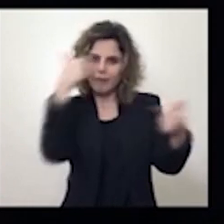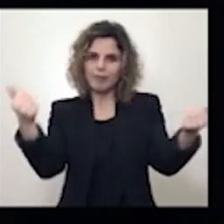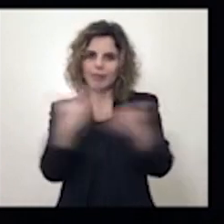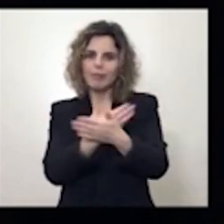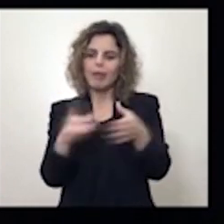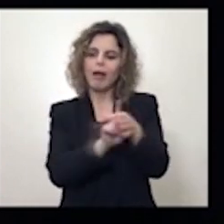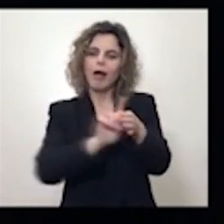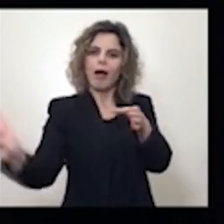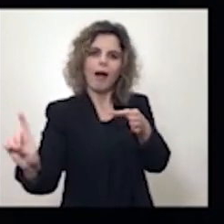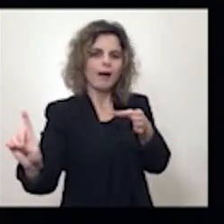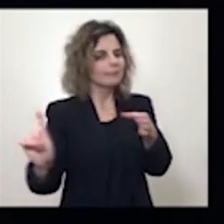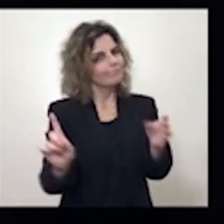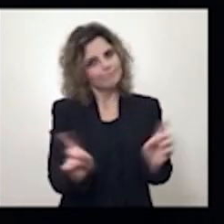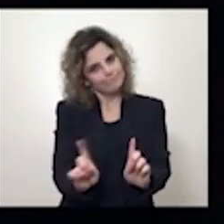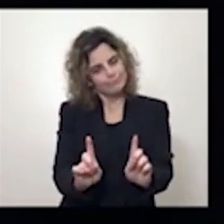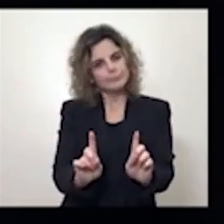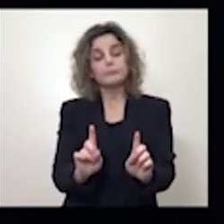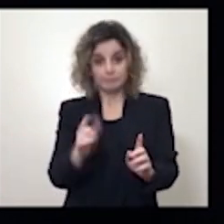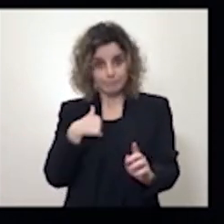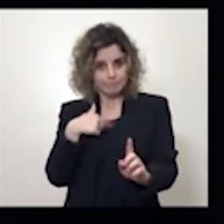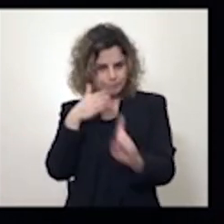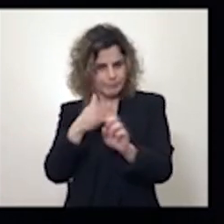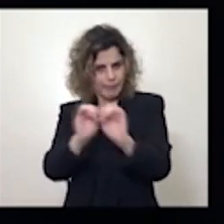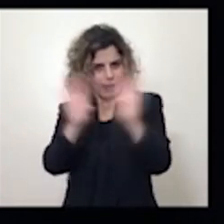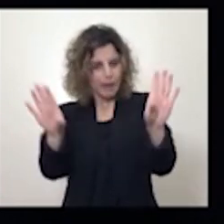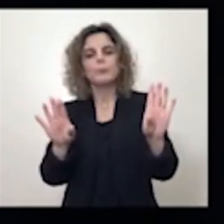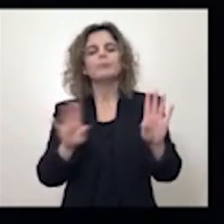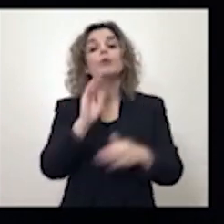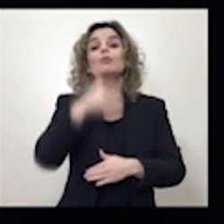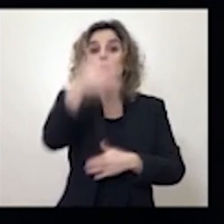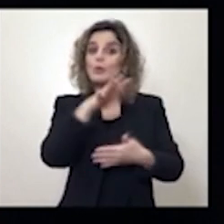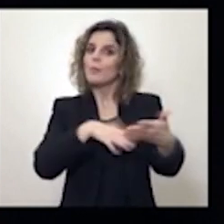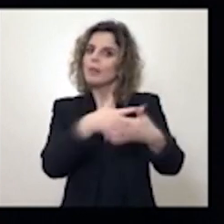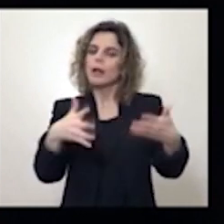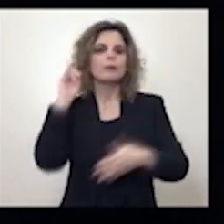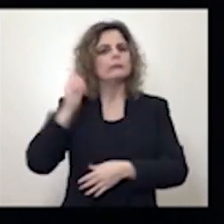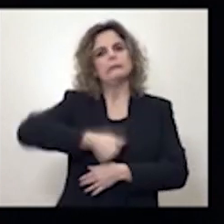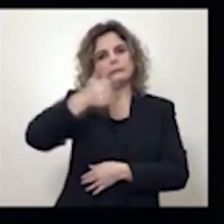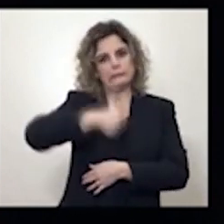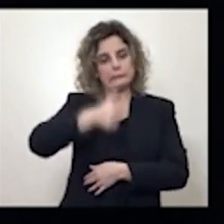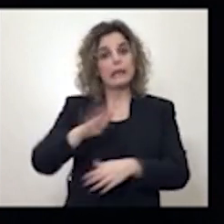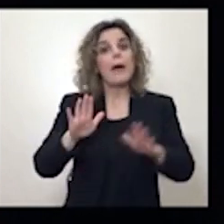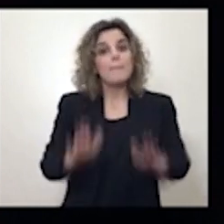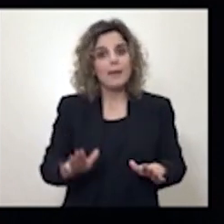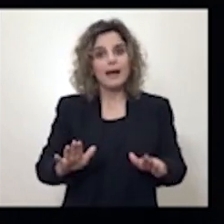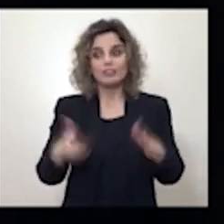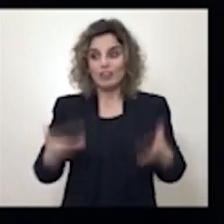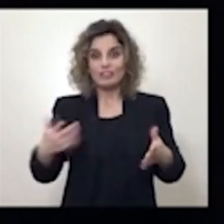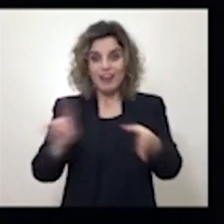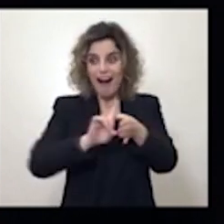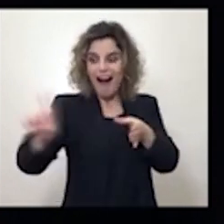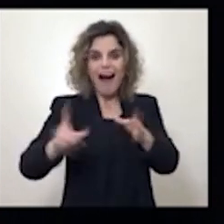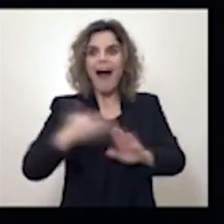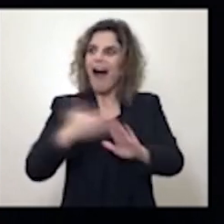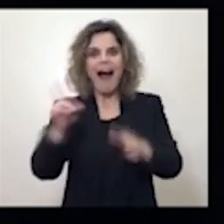desconfinar. Sendo mais claro, planear o futuro é essencial, mas desconfinar a